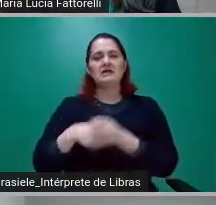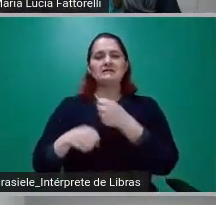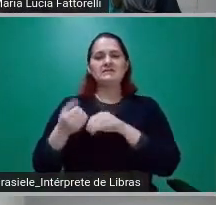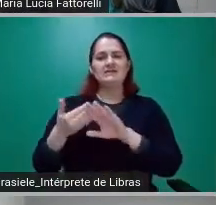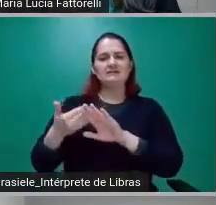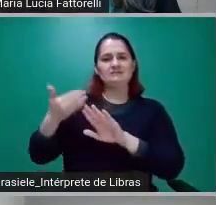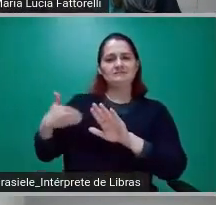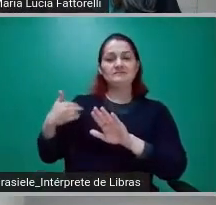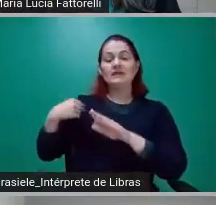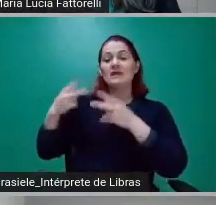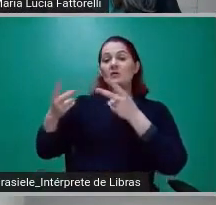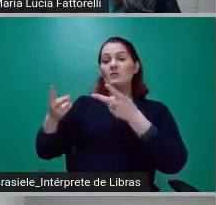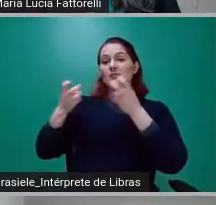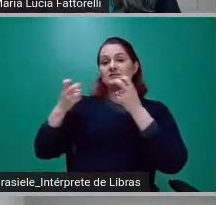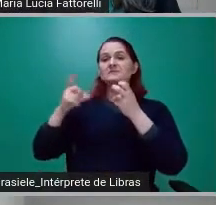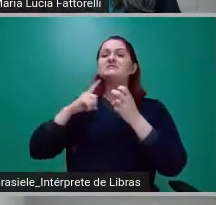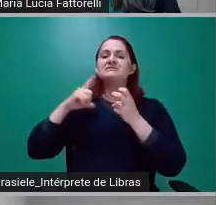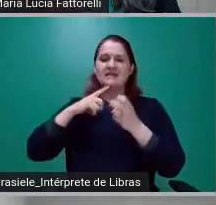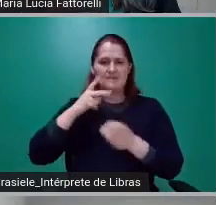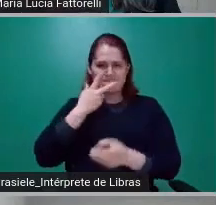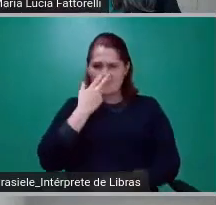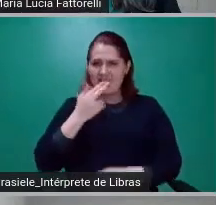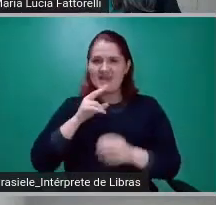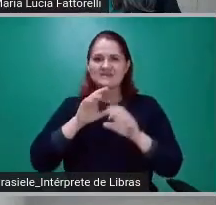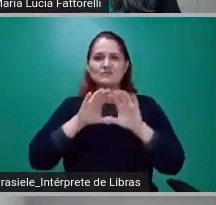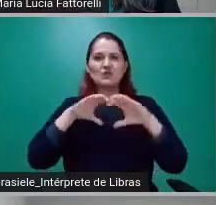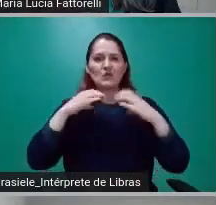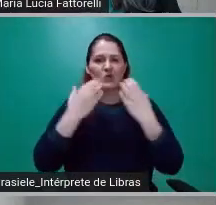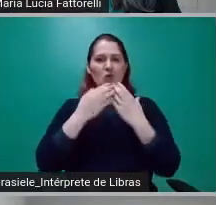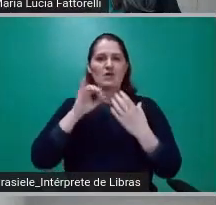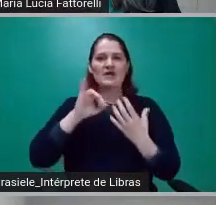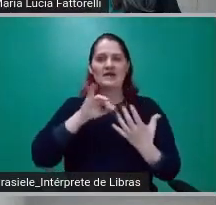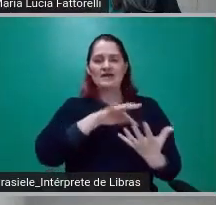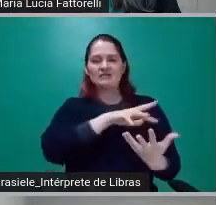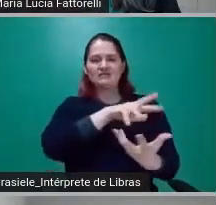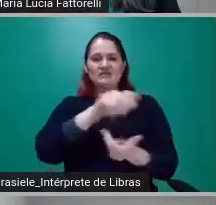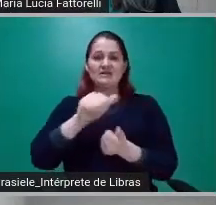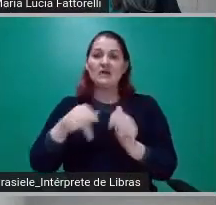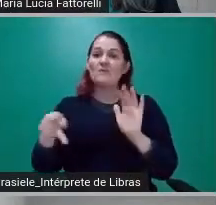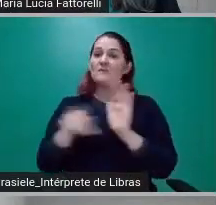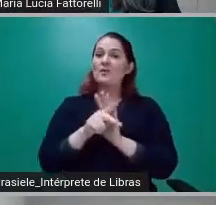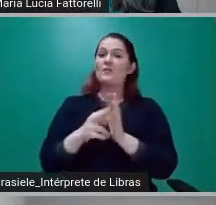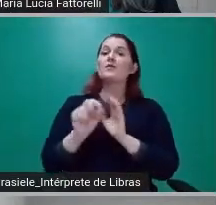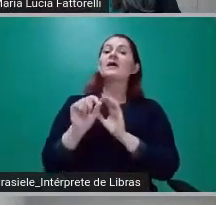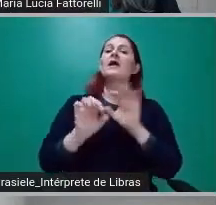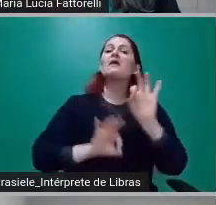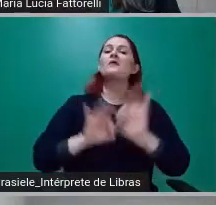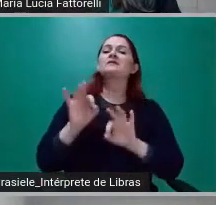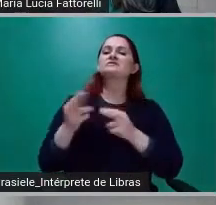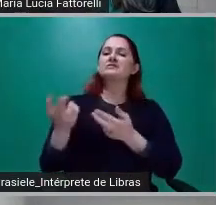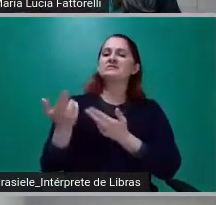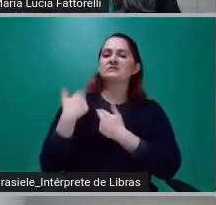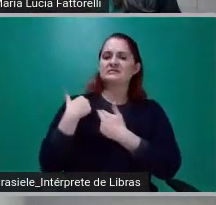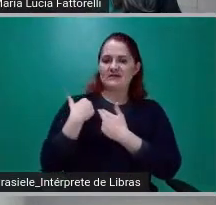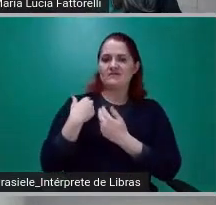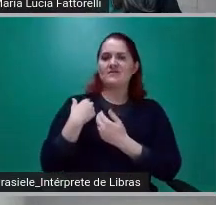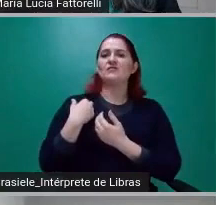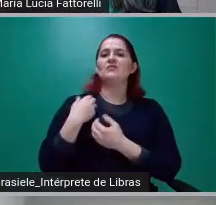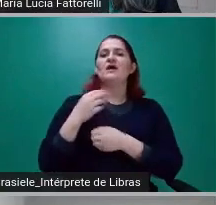mesmo congresso internacional realizado pela Auditoria Cidadã da Dívida, que